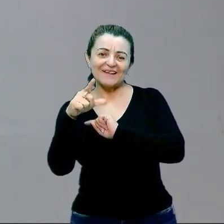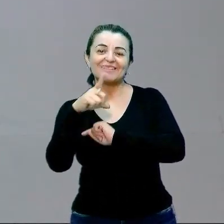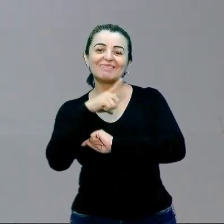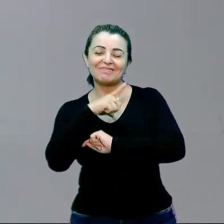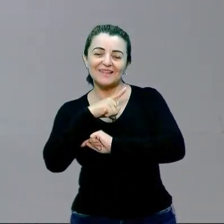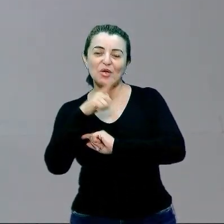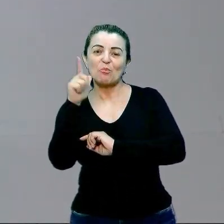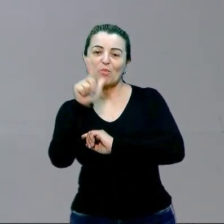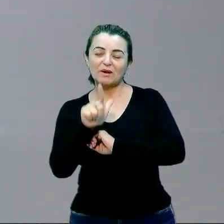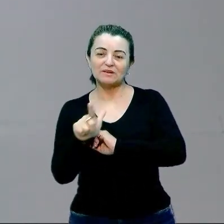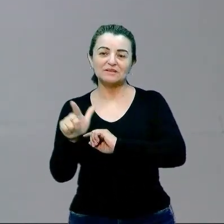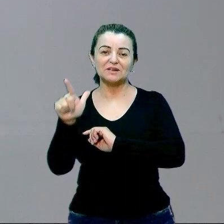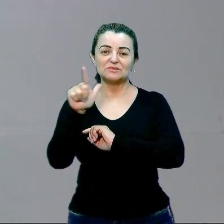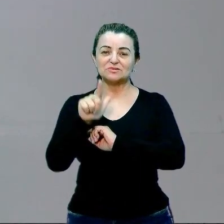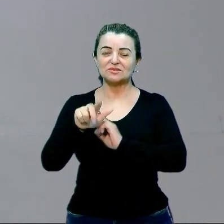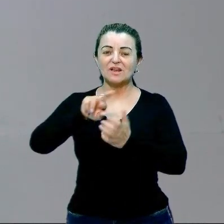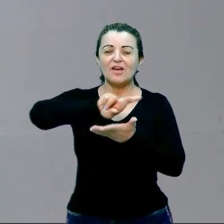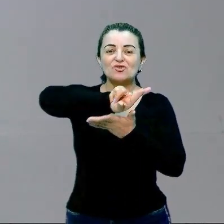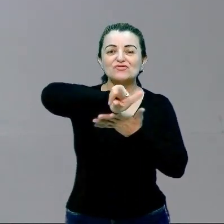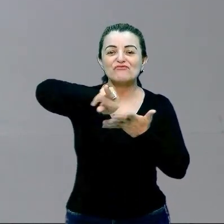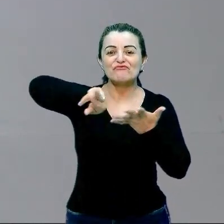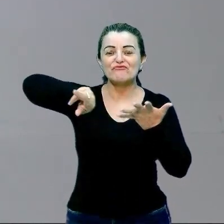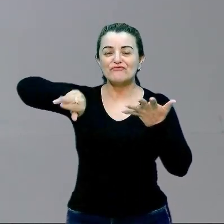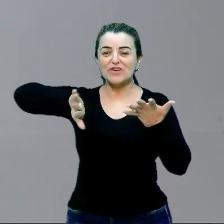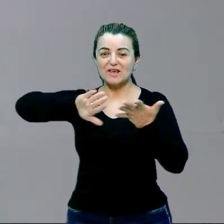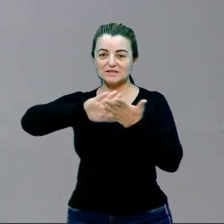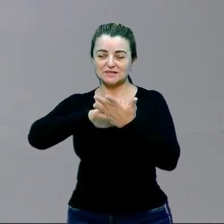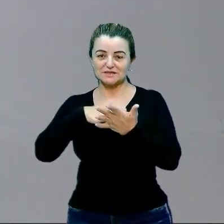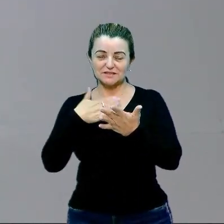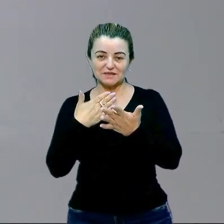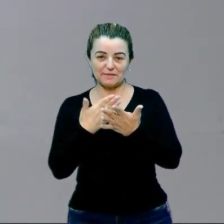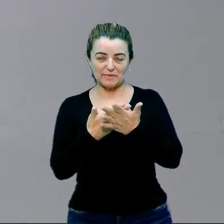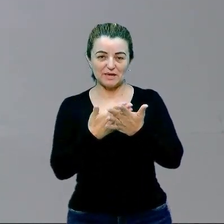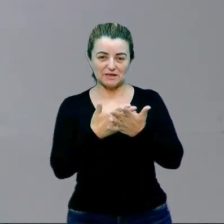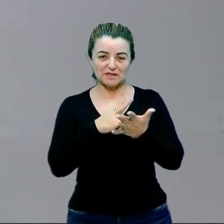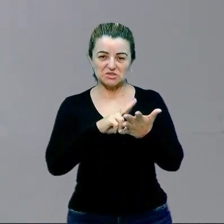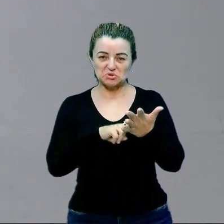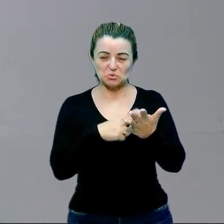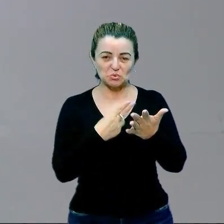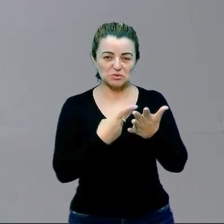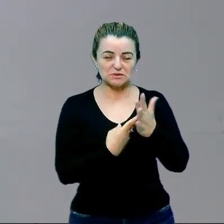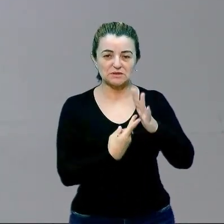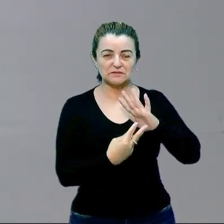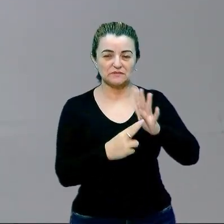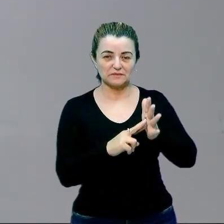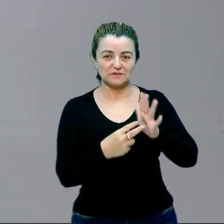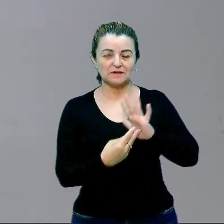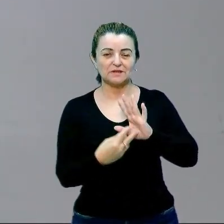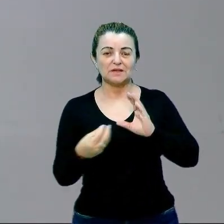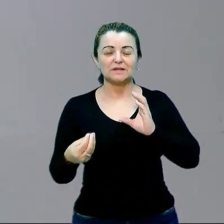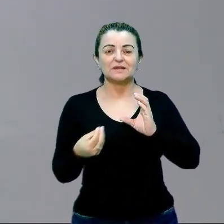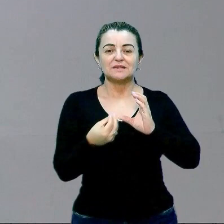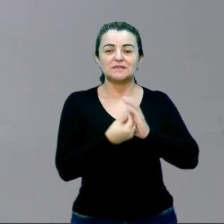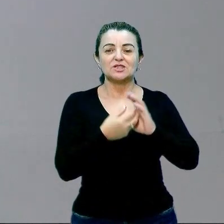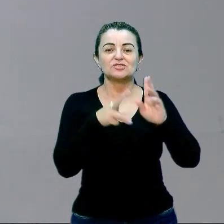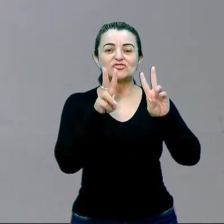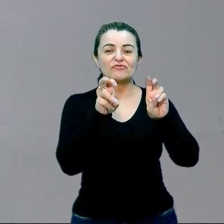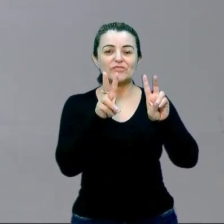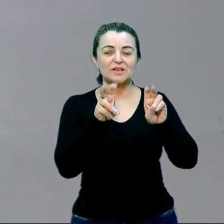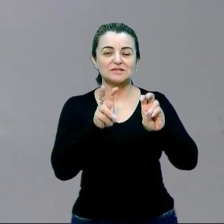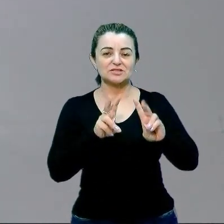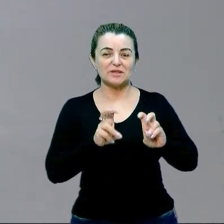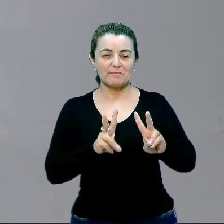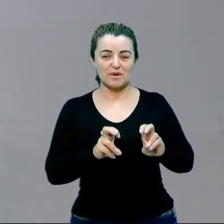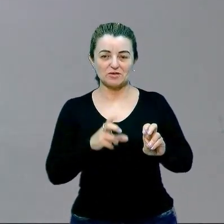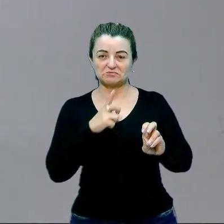que gera margem para diversas interpretações ou que levam ali dentro da produção diversas temáticas. Eu